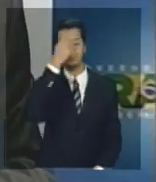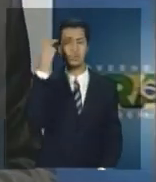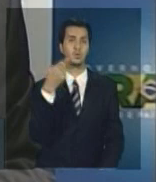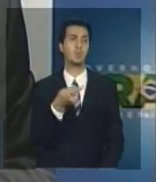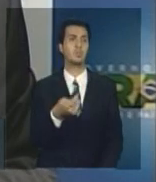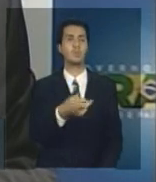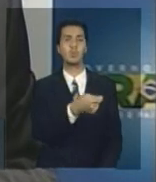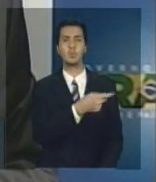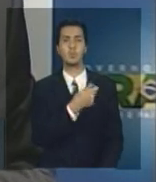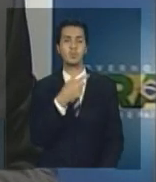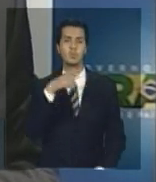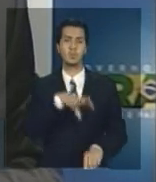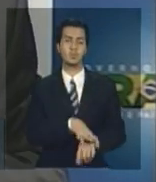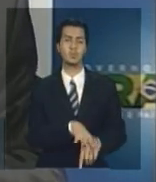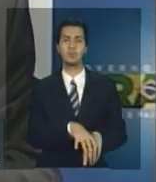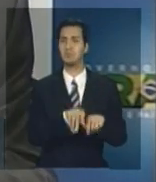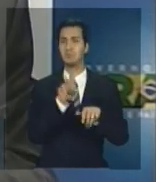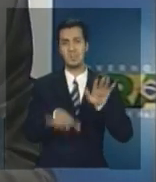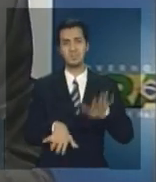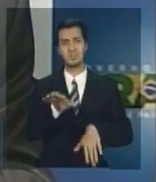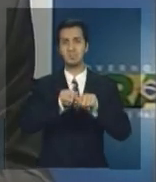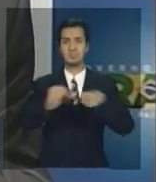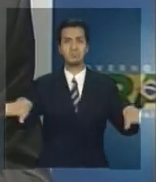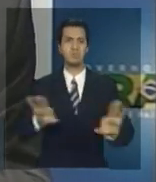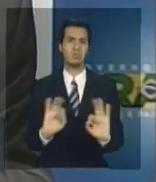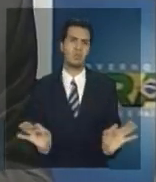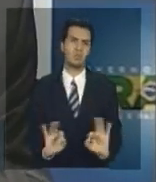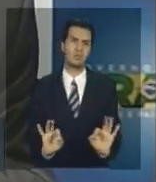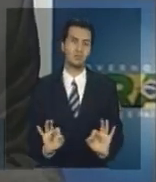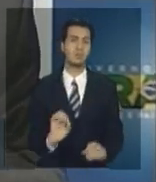município pode ter pouca transmissão de casos. Se você tem um município que tem